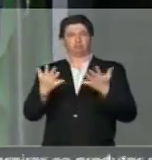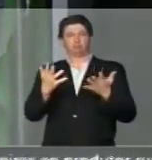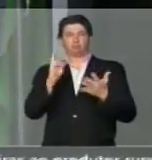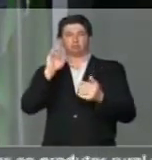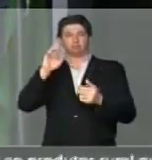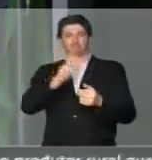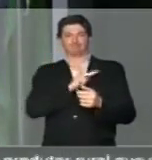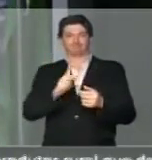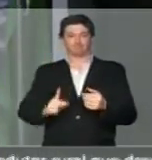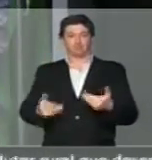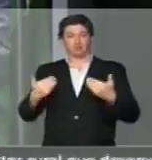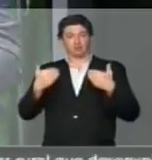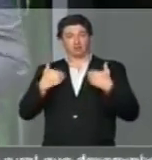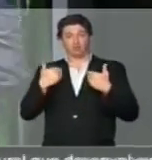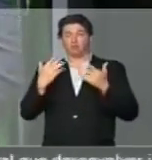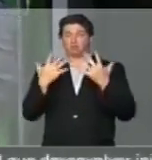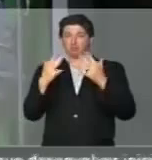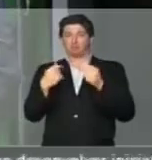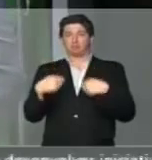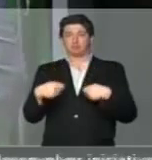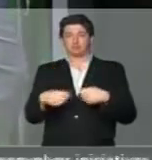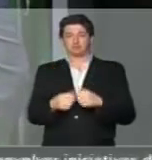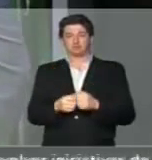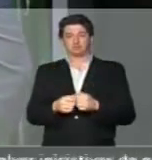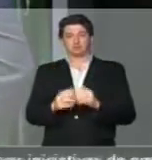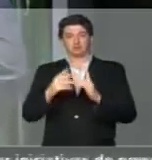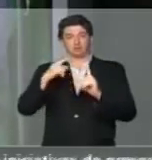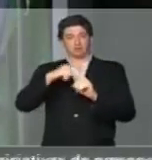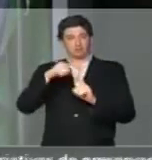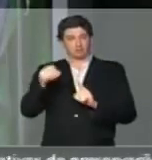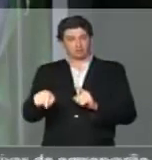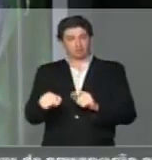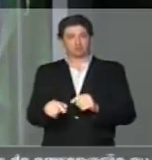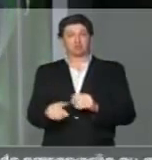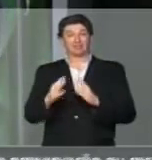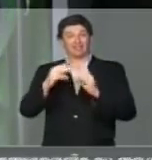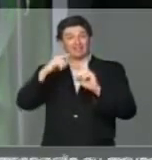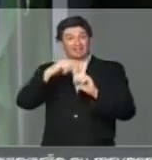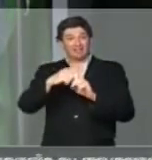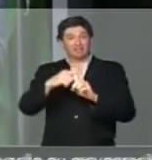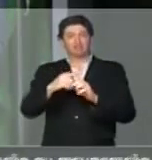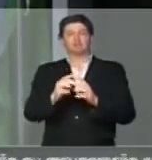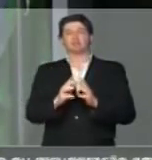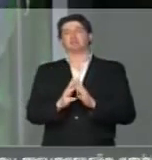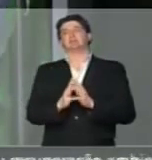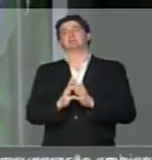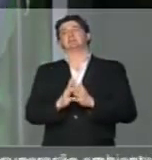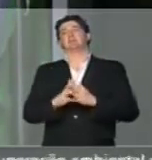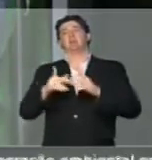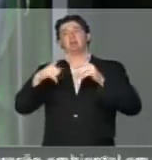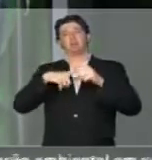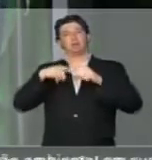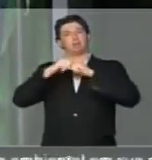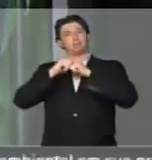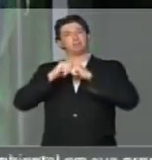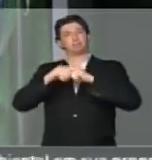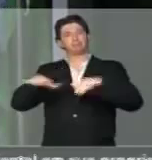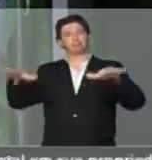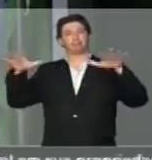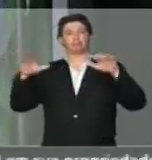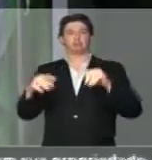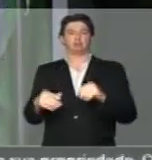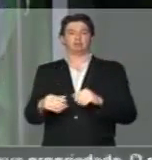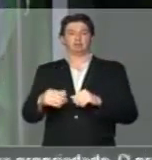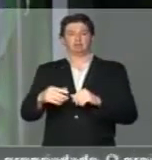presidente, eu tenho aqui que parabenizar essa igreja que tem espalhado só